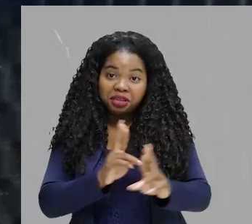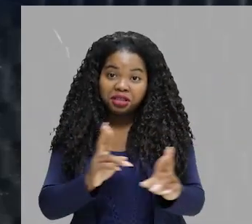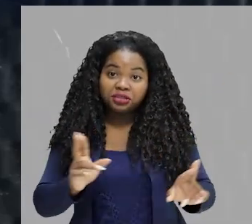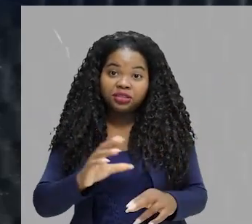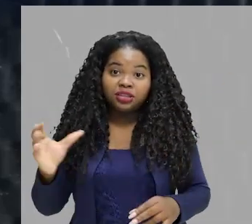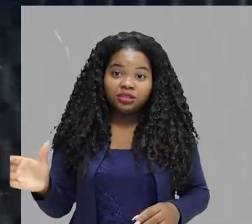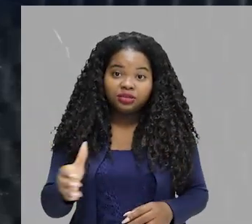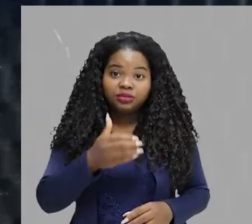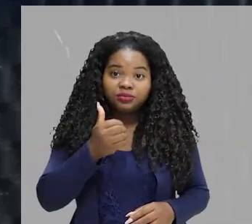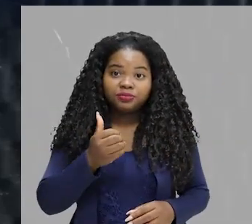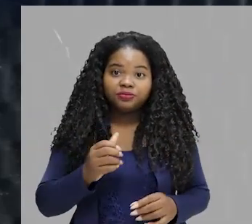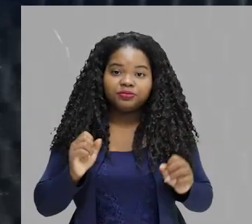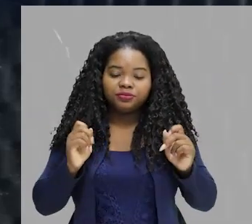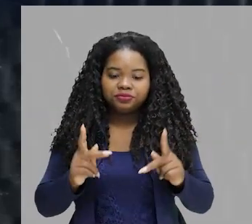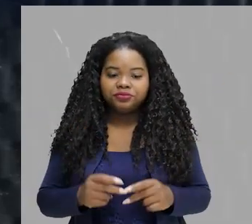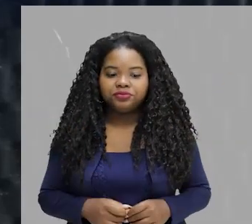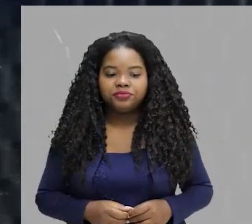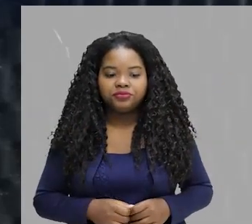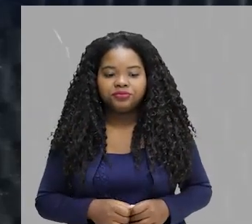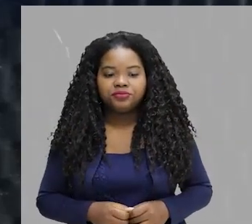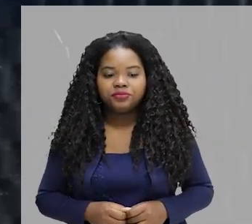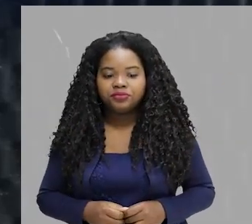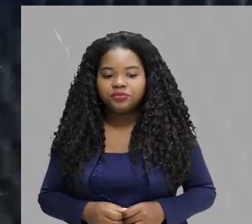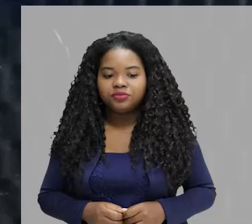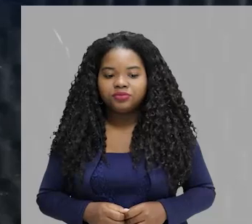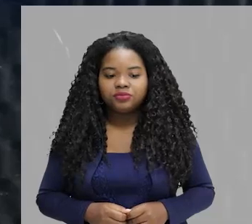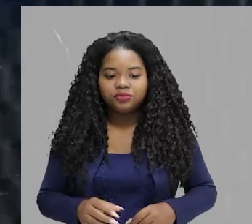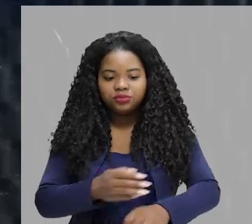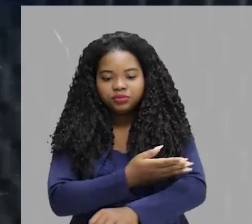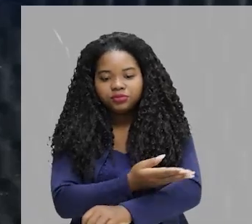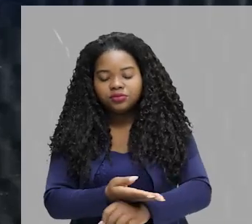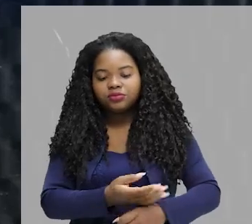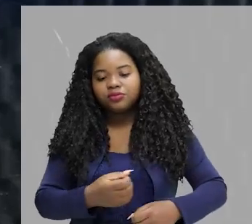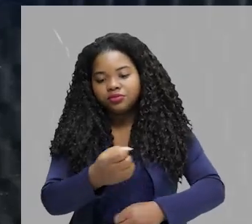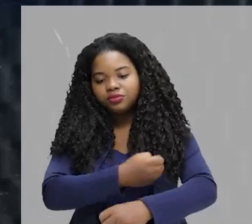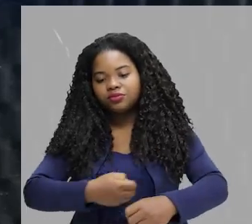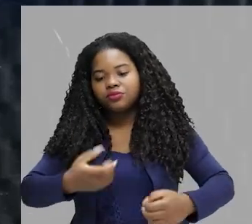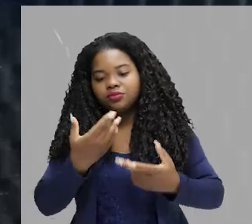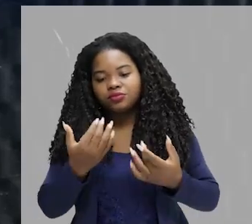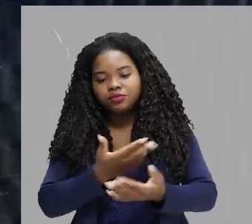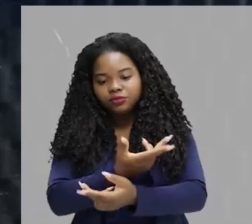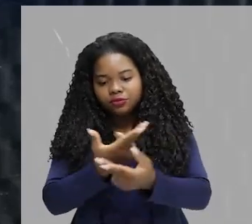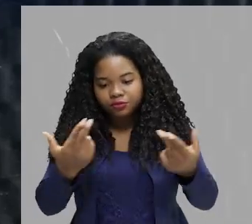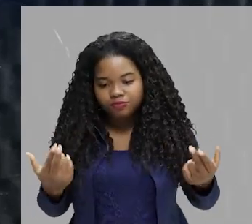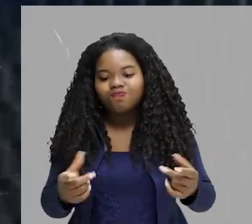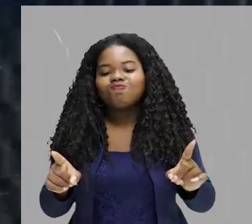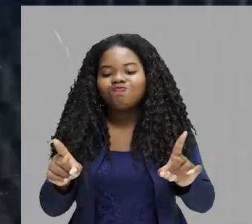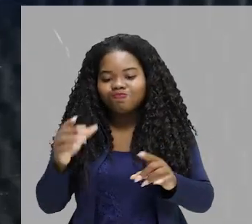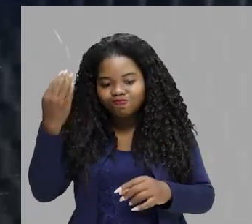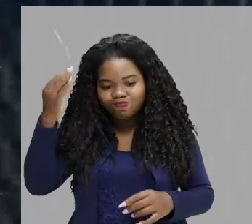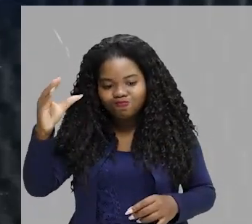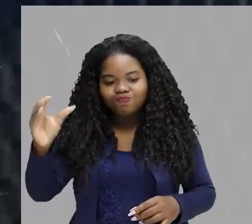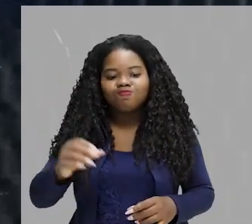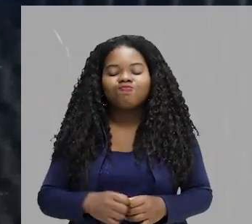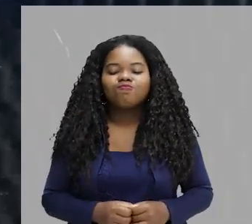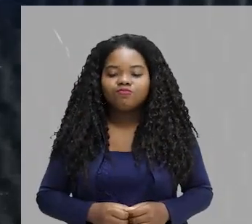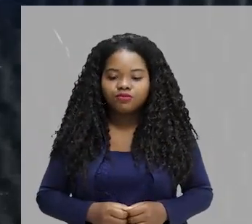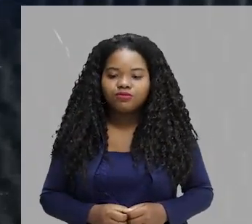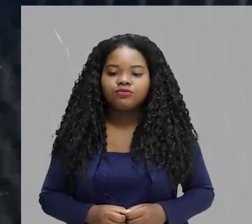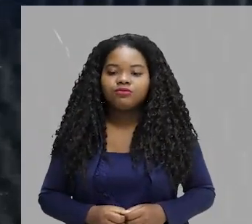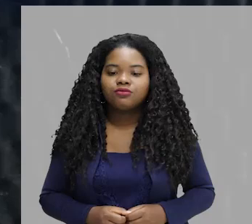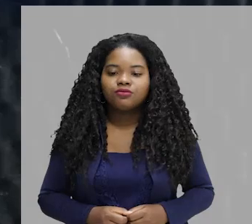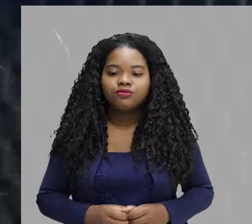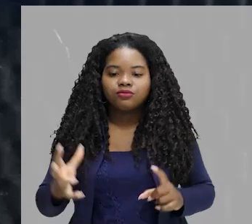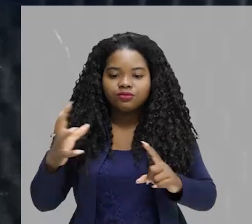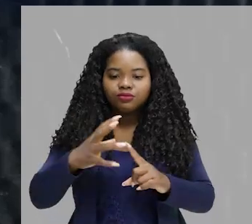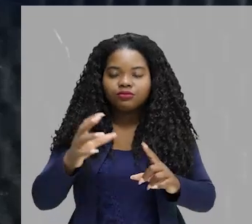exemplo. Os hábitos culinários dizem muito a respeito da cultura em questão e são parte integrante, como eu falei, desses elementos identitários